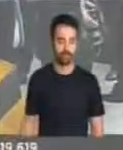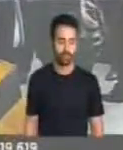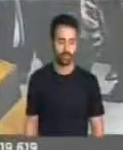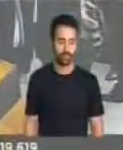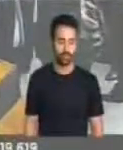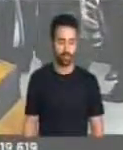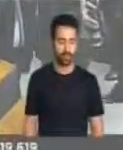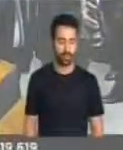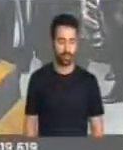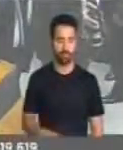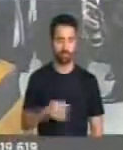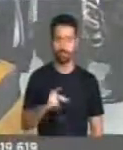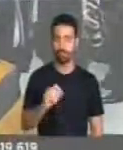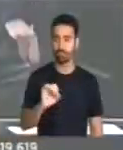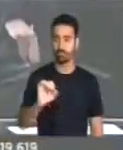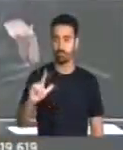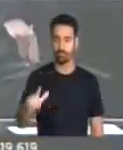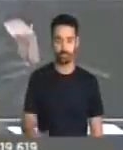Pessoal,